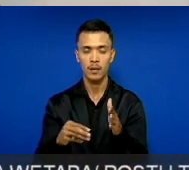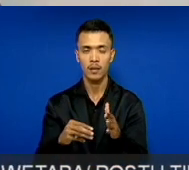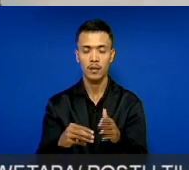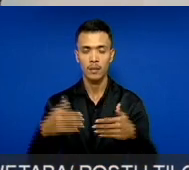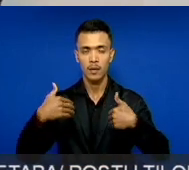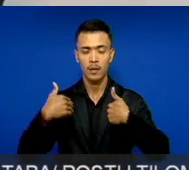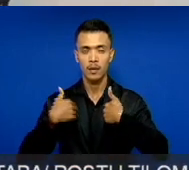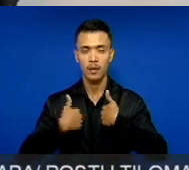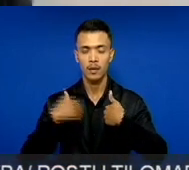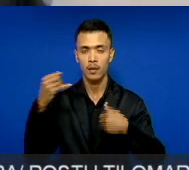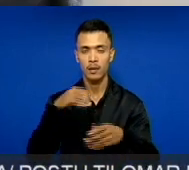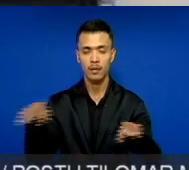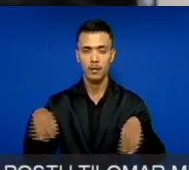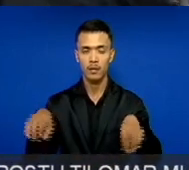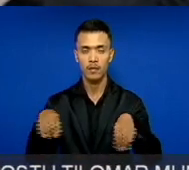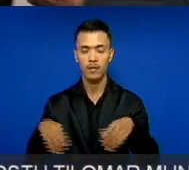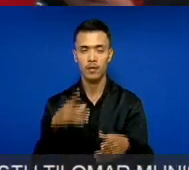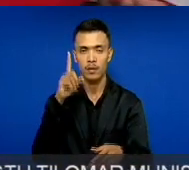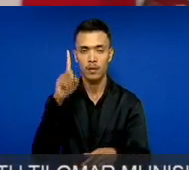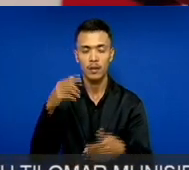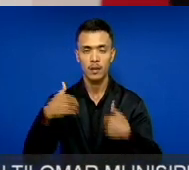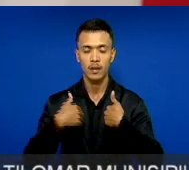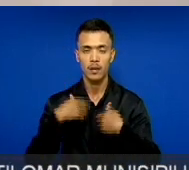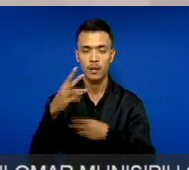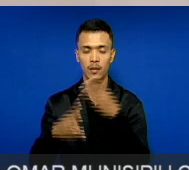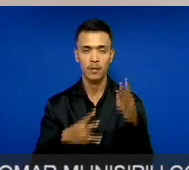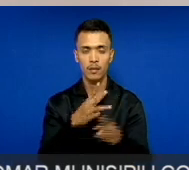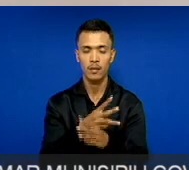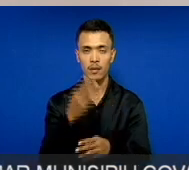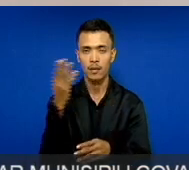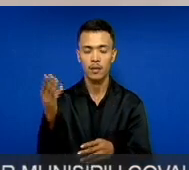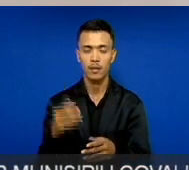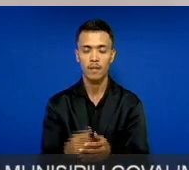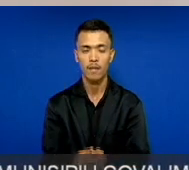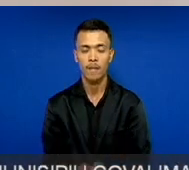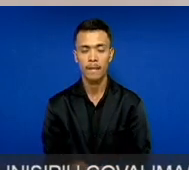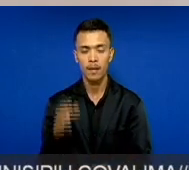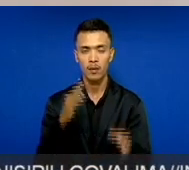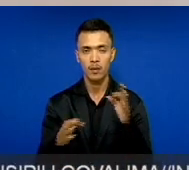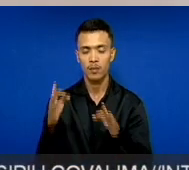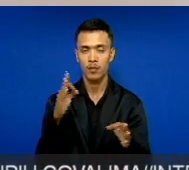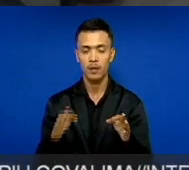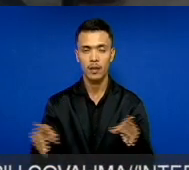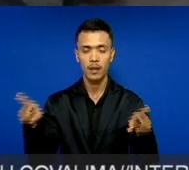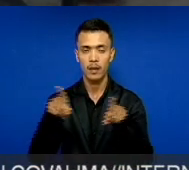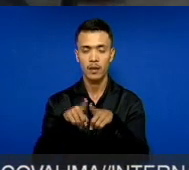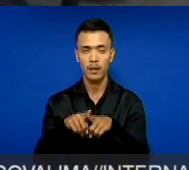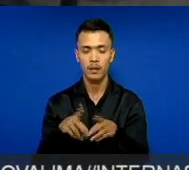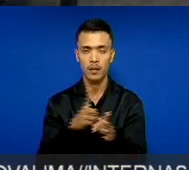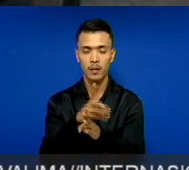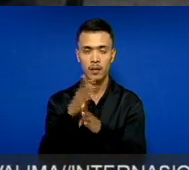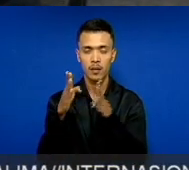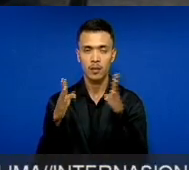nebe iha mos investimento estratégica ida iha global ILO PIC Limited. Além de ne, Stanley hanesan mos